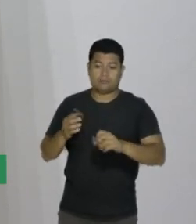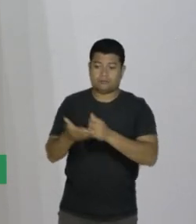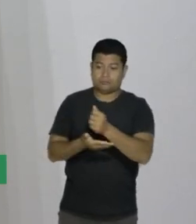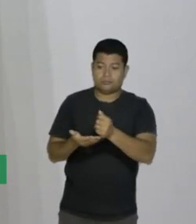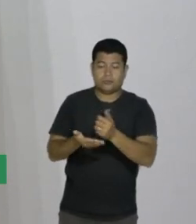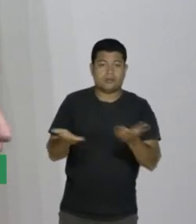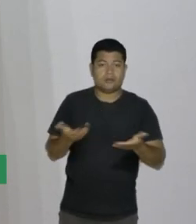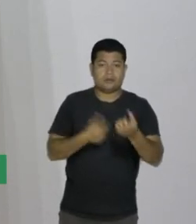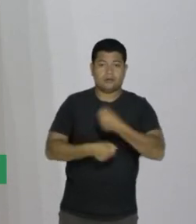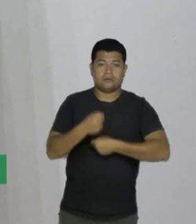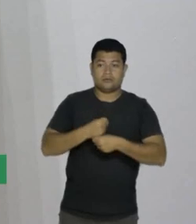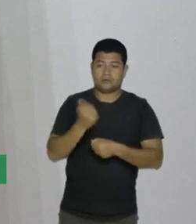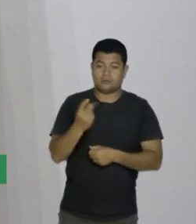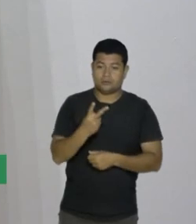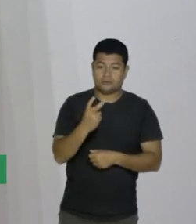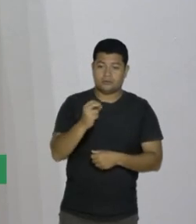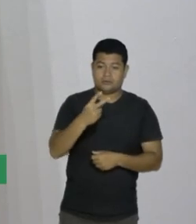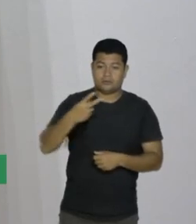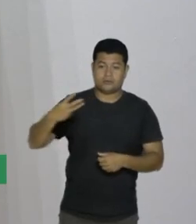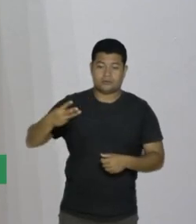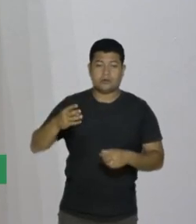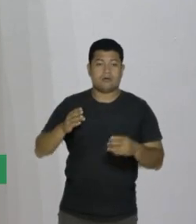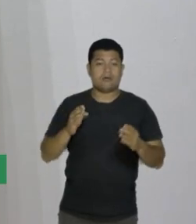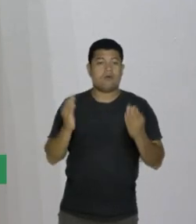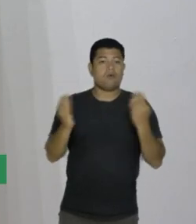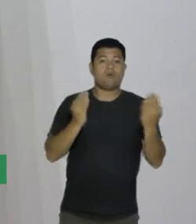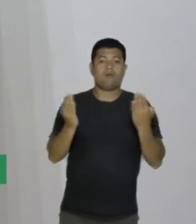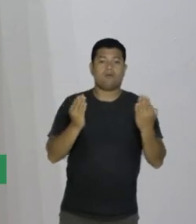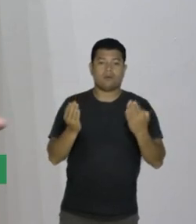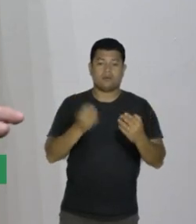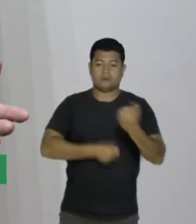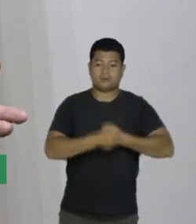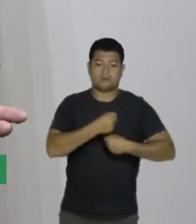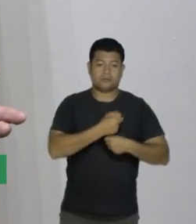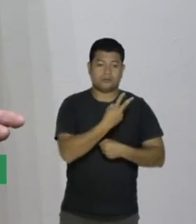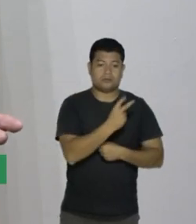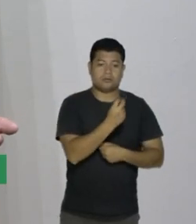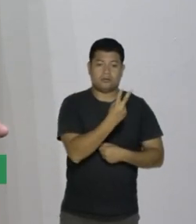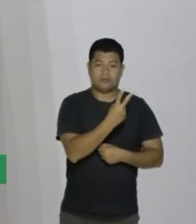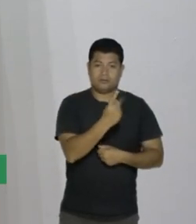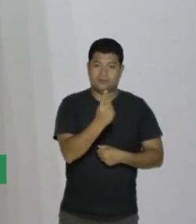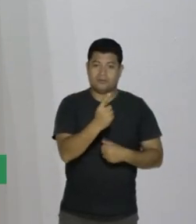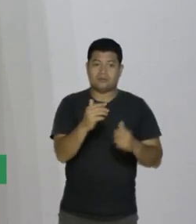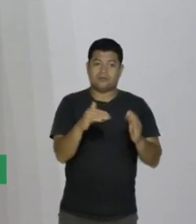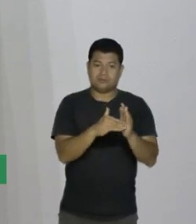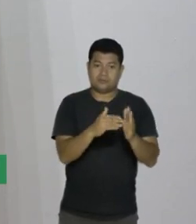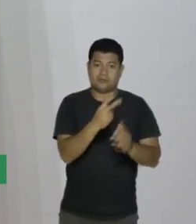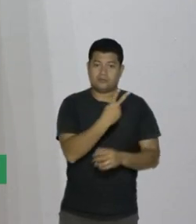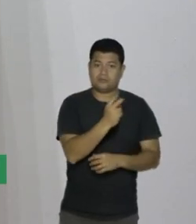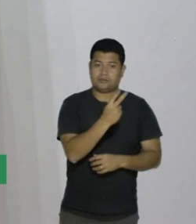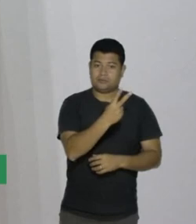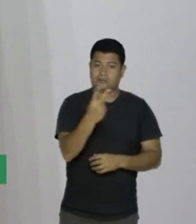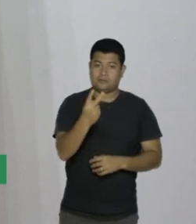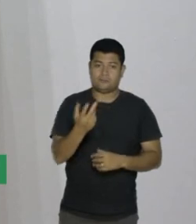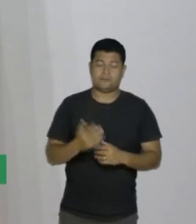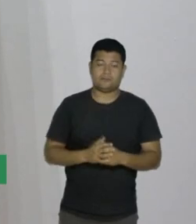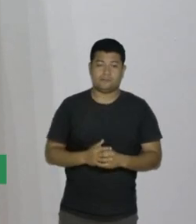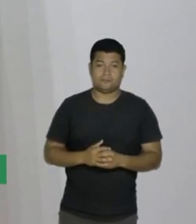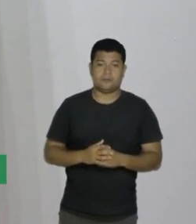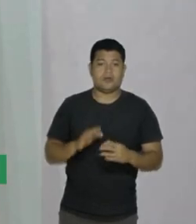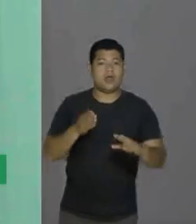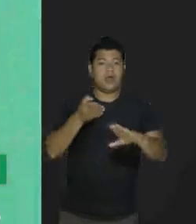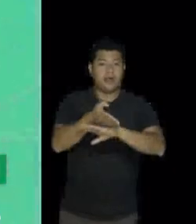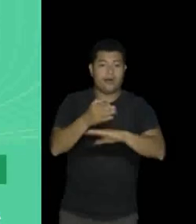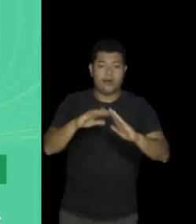do que custou nos dois últimos anos da pandemia quando não houve escola todo mundo sabe disso então os números